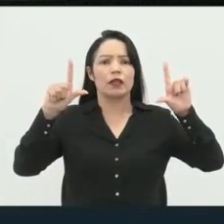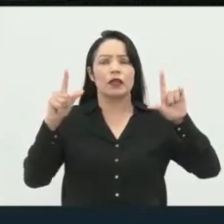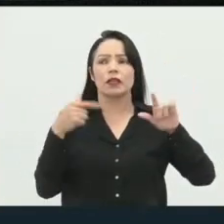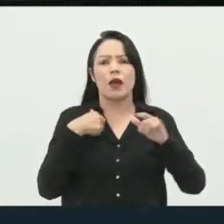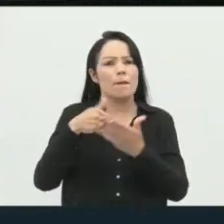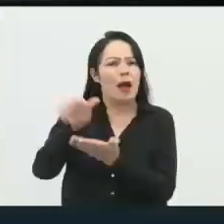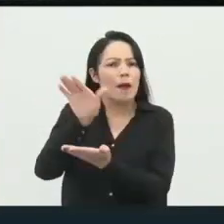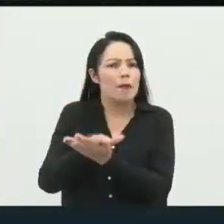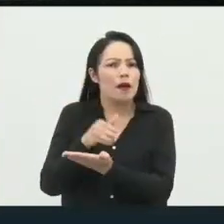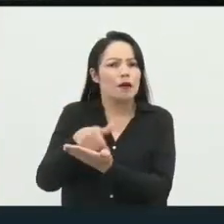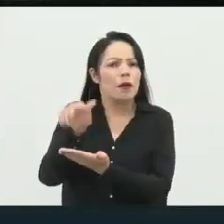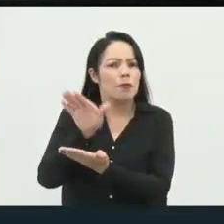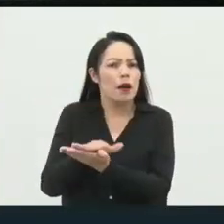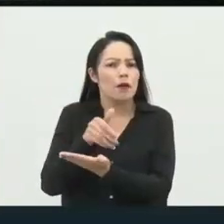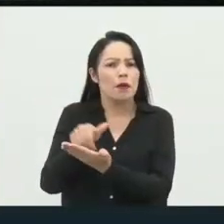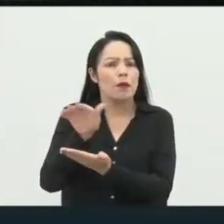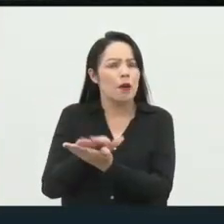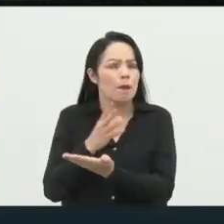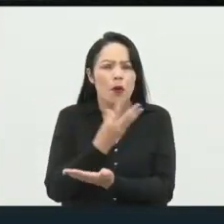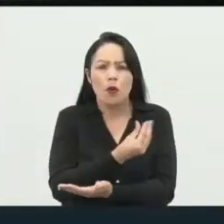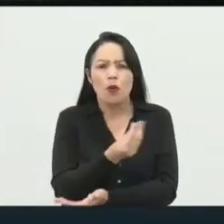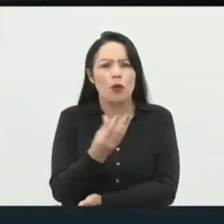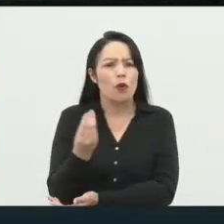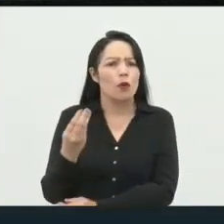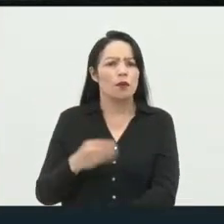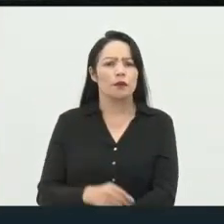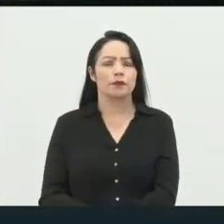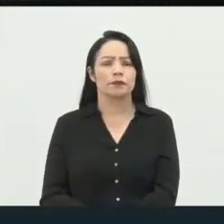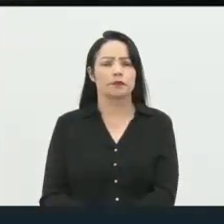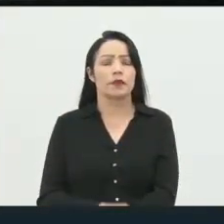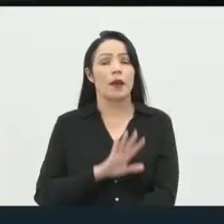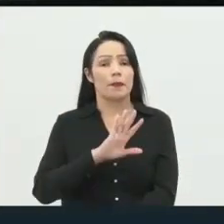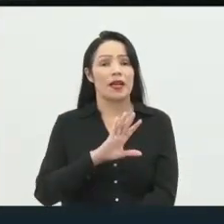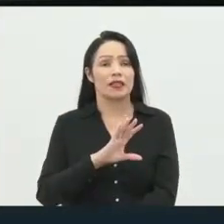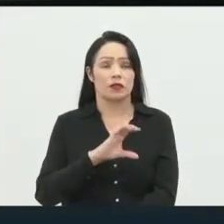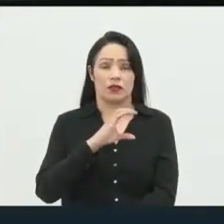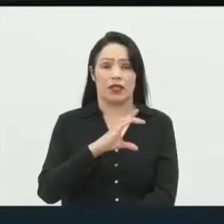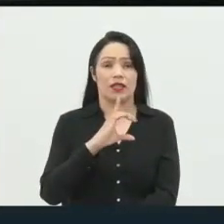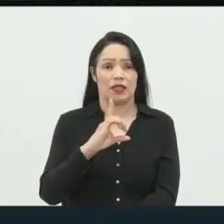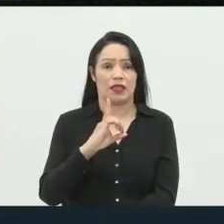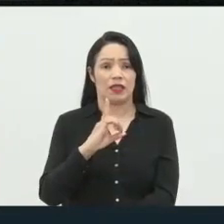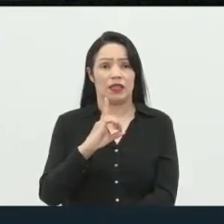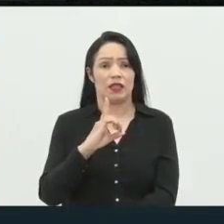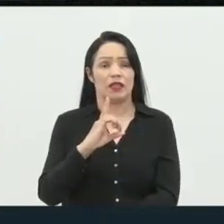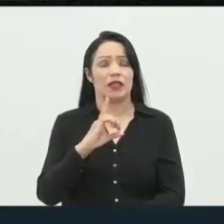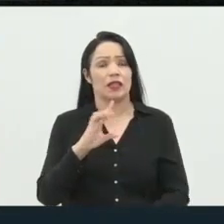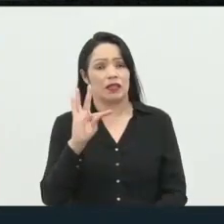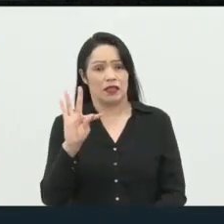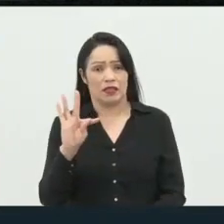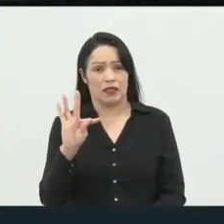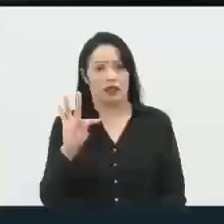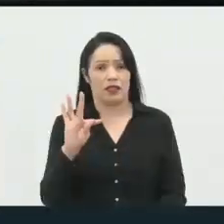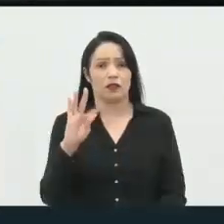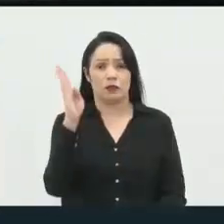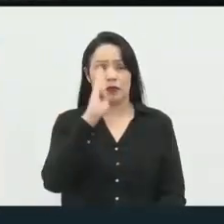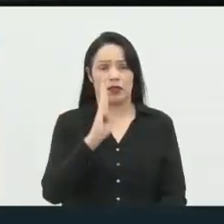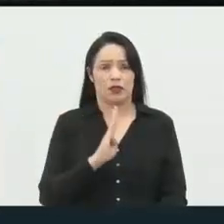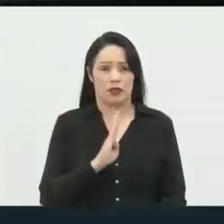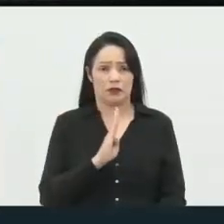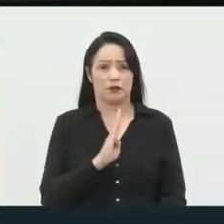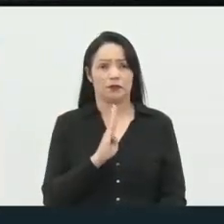muitas atuações milhares de autuações e o código de trânsito brasileiro vereadores diz que o dinheiro que